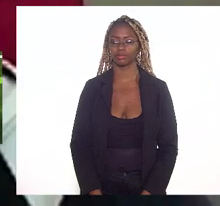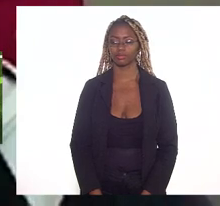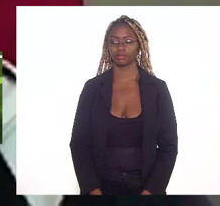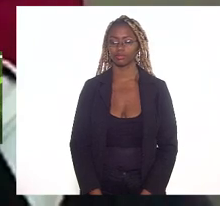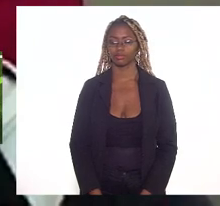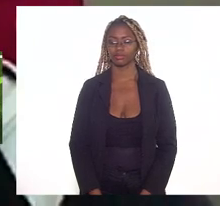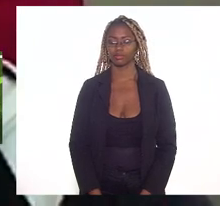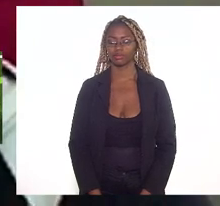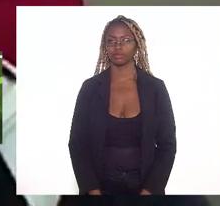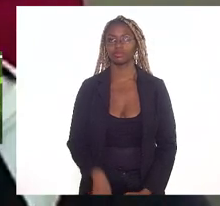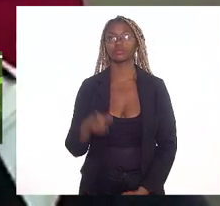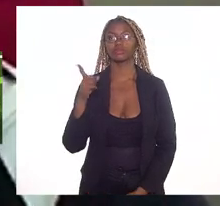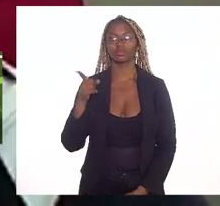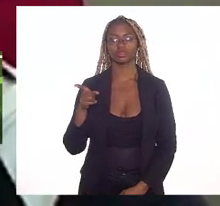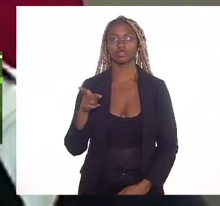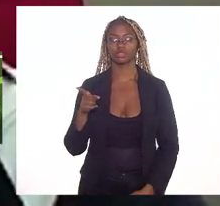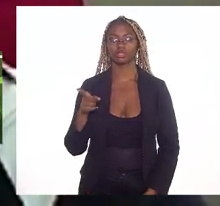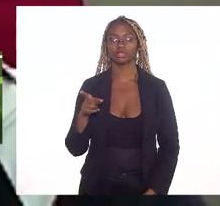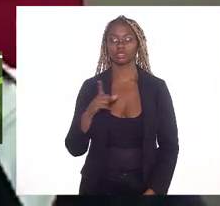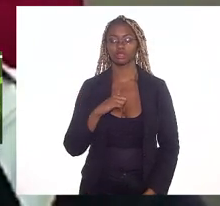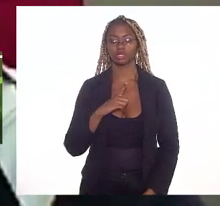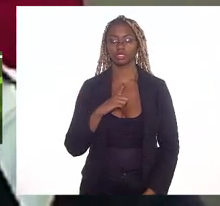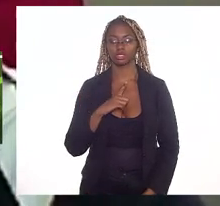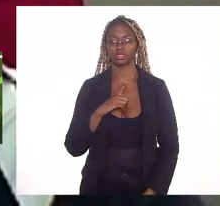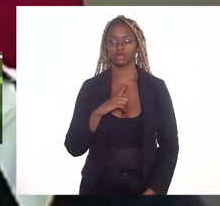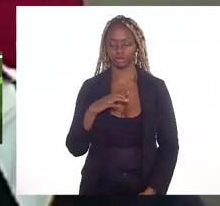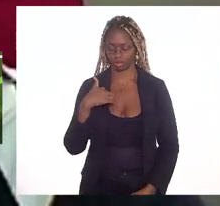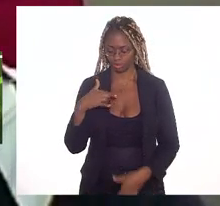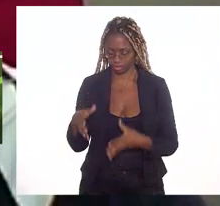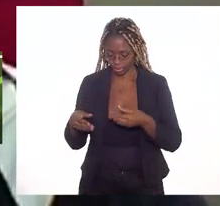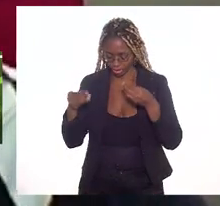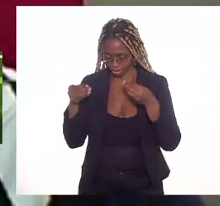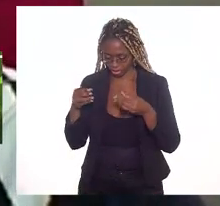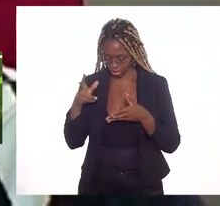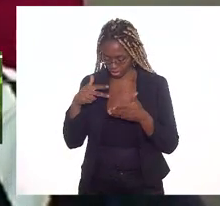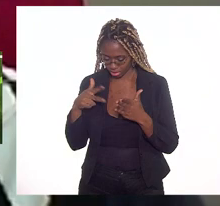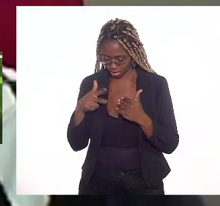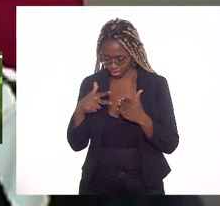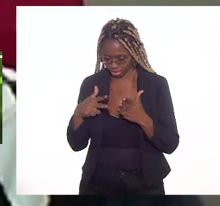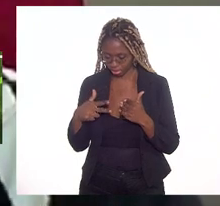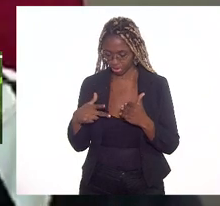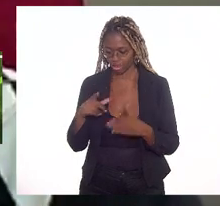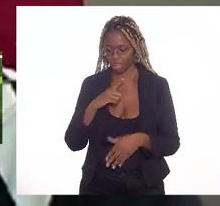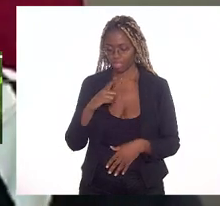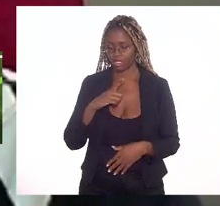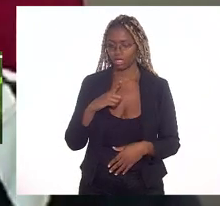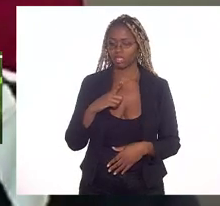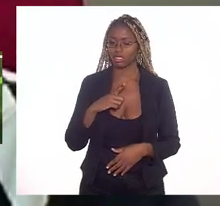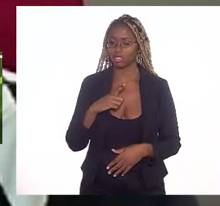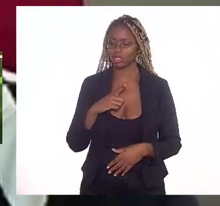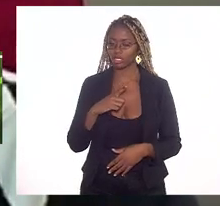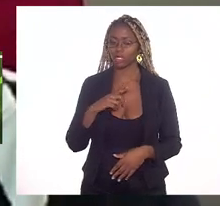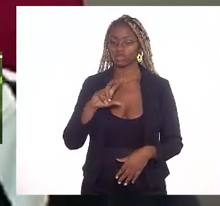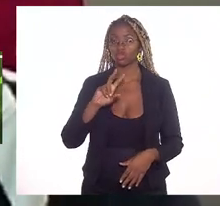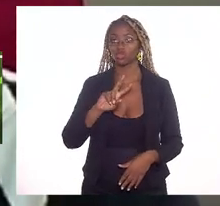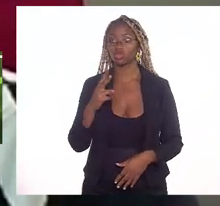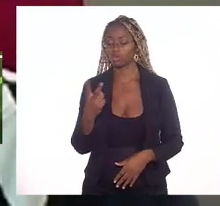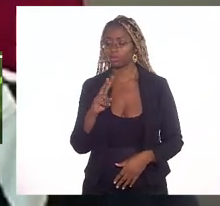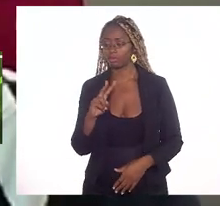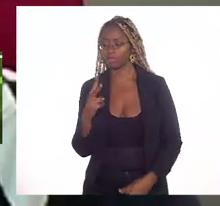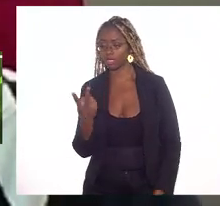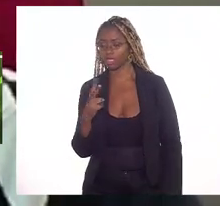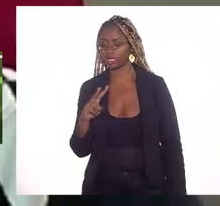que tem exatamente, vou pegar aqui, uma síndrome rara, que é a duplicação do